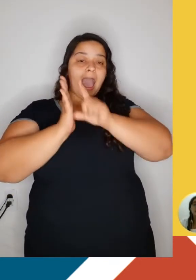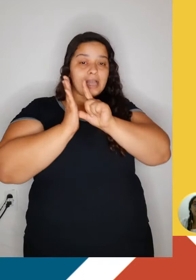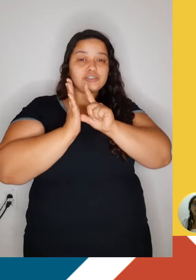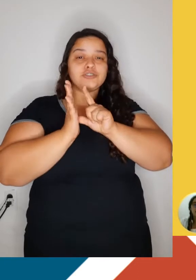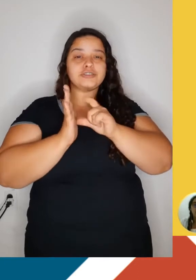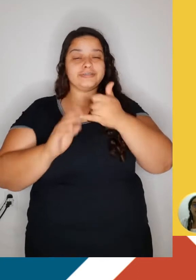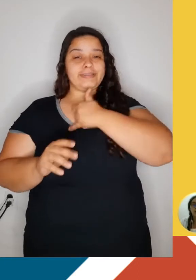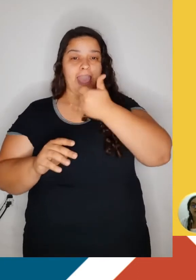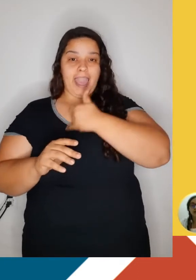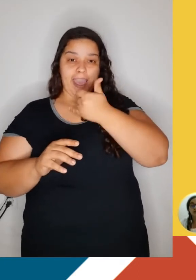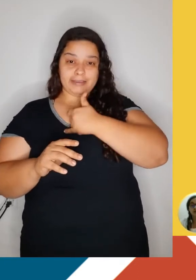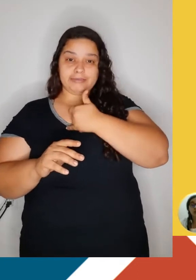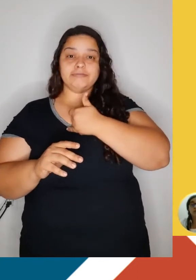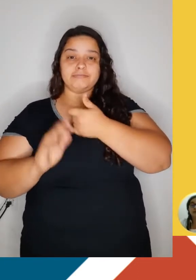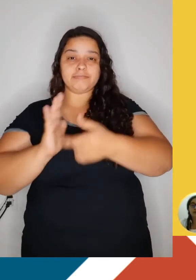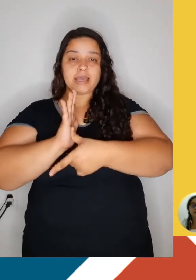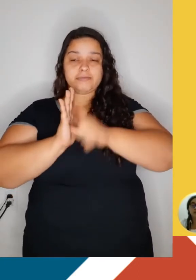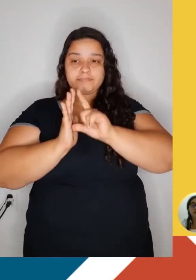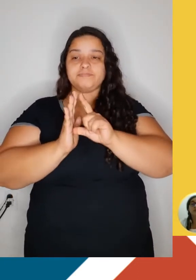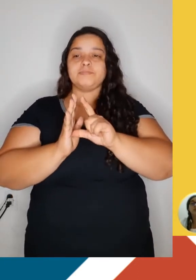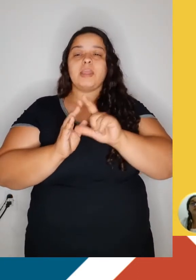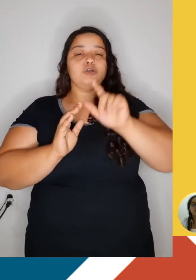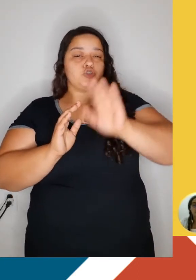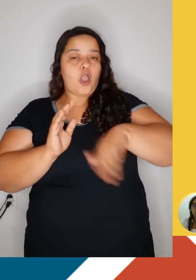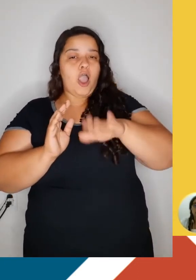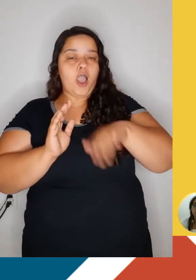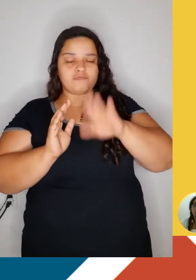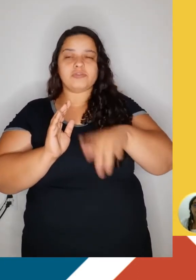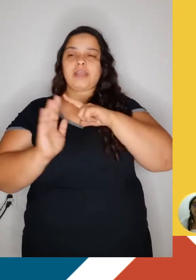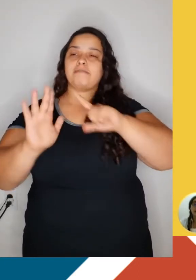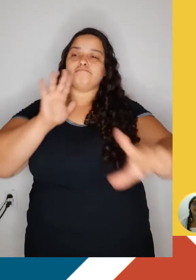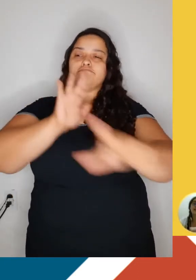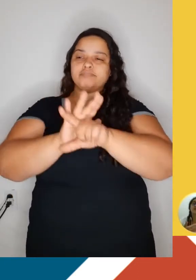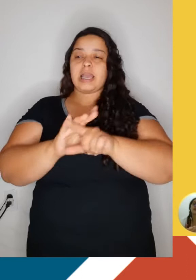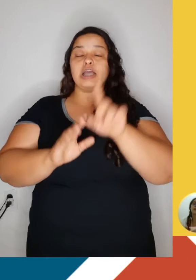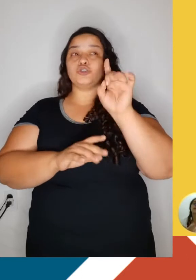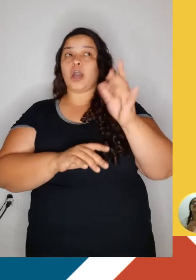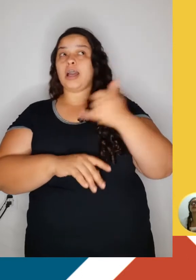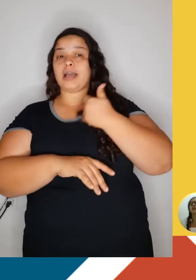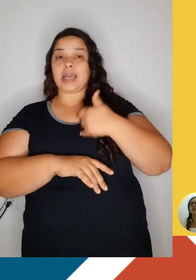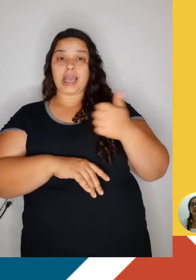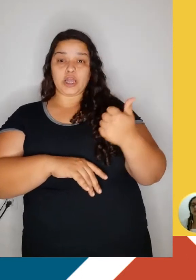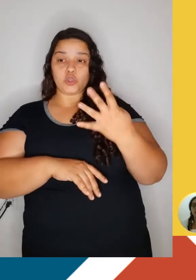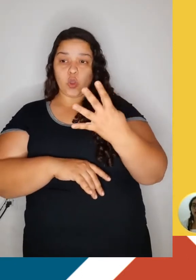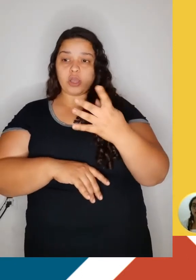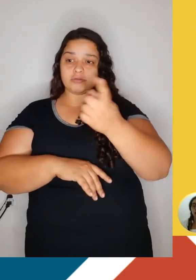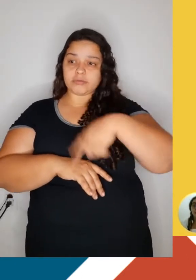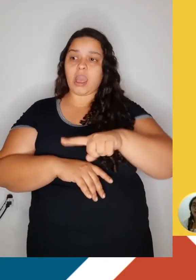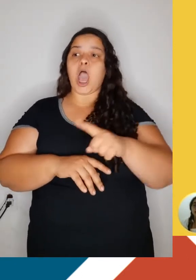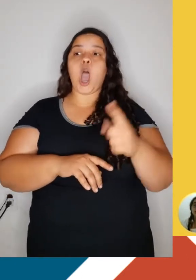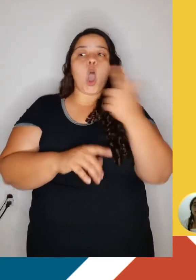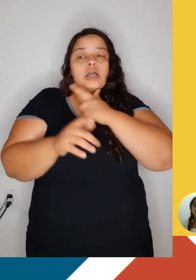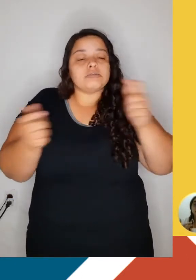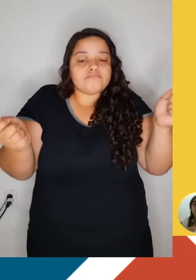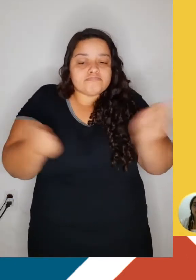a antecipação da maioridade de Dom Pedro II, filho de Dom Pedro I, que até então tinha apenas 14 anos de idade, para